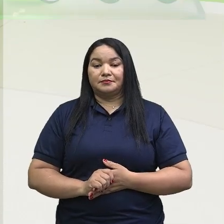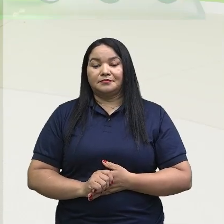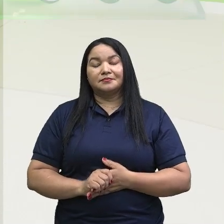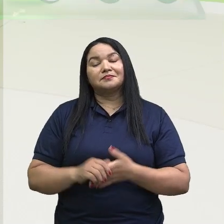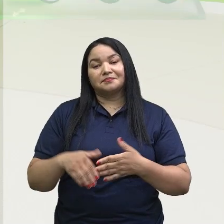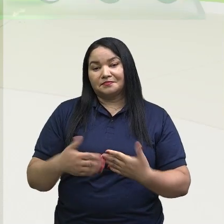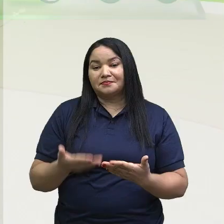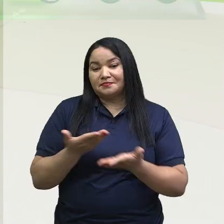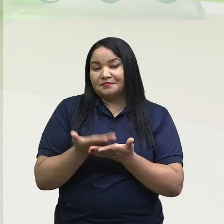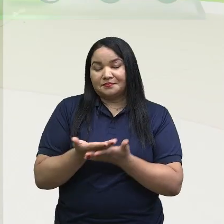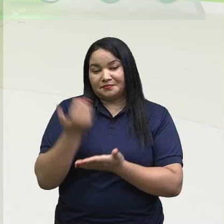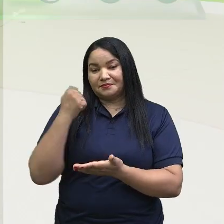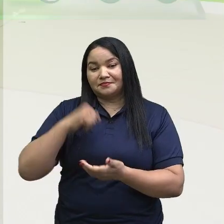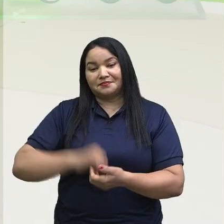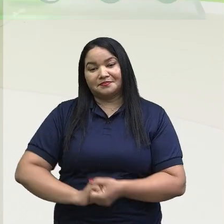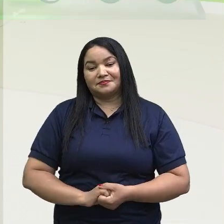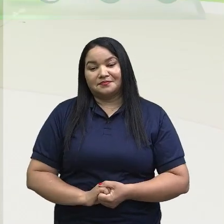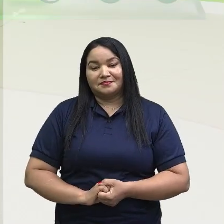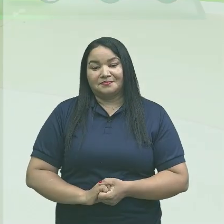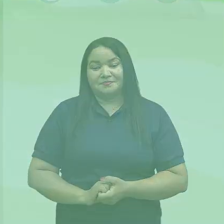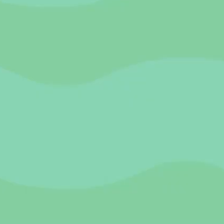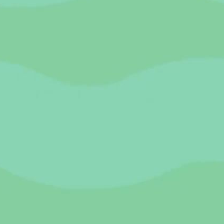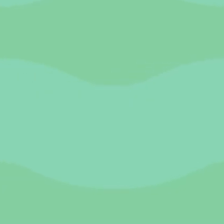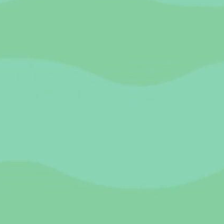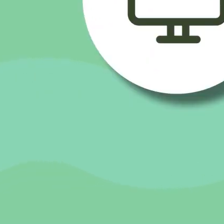Então vamos à nossa aula.